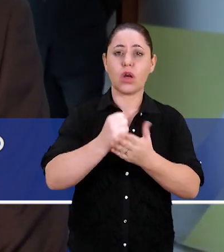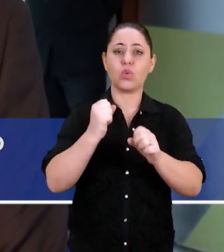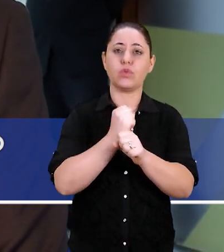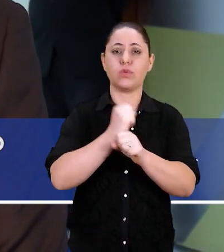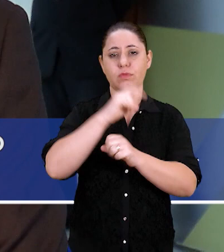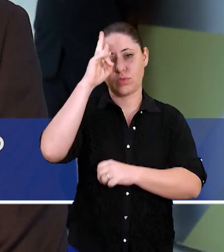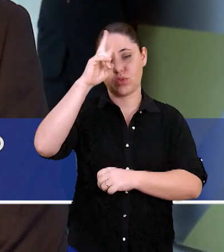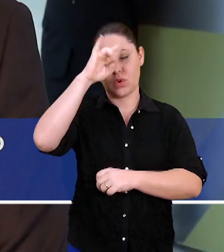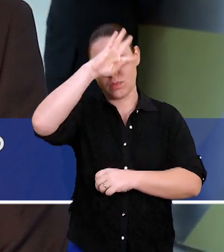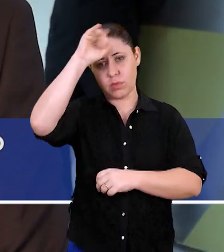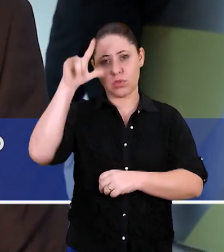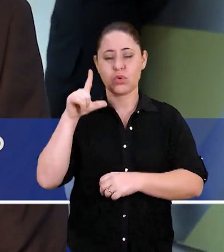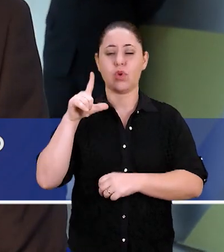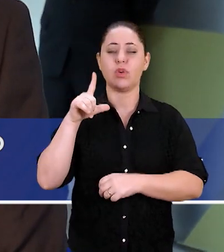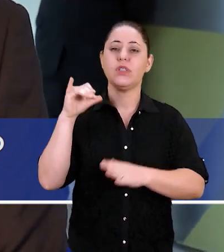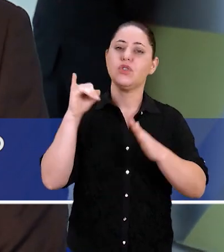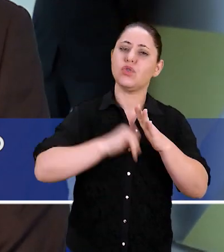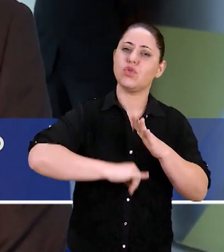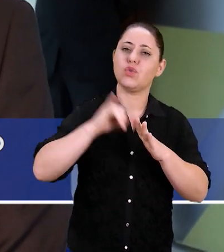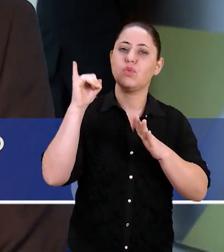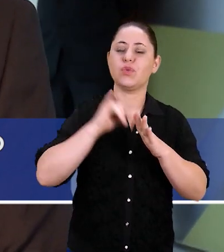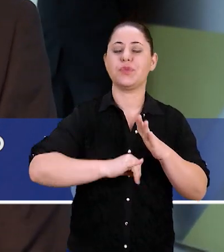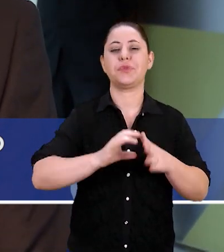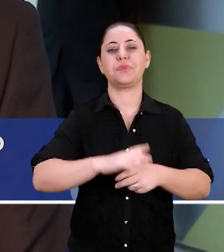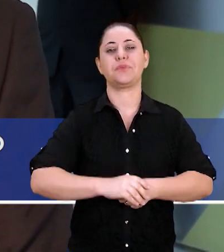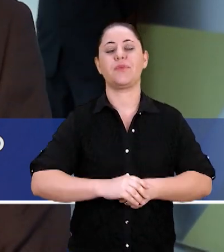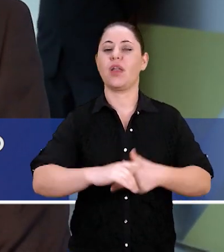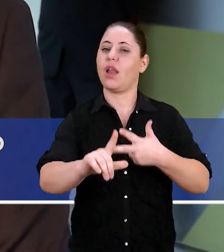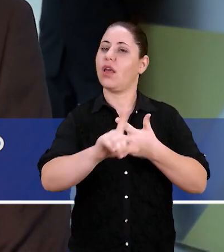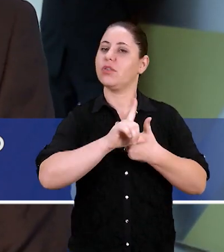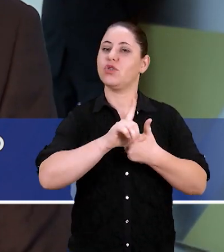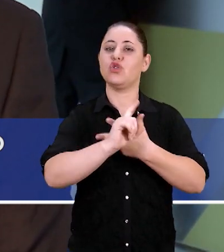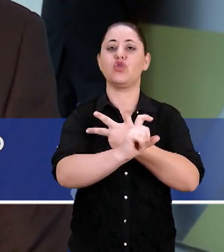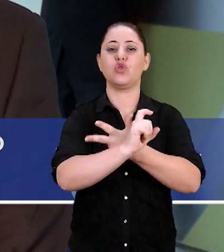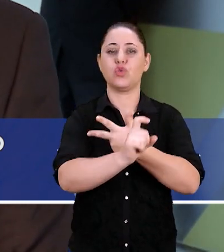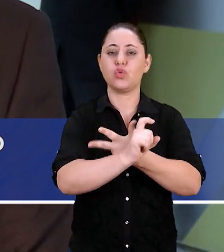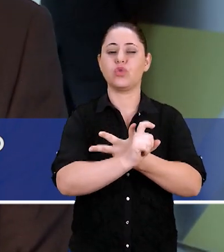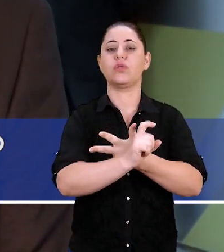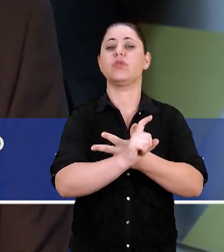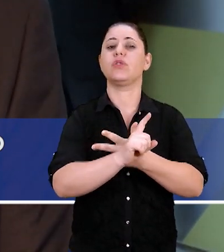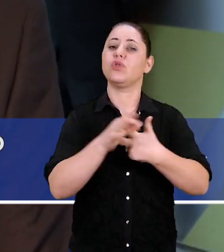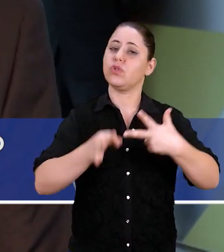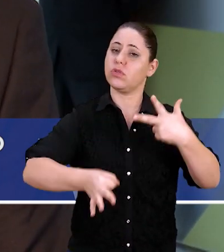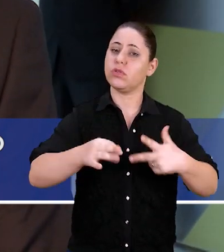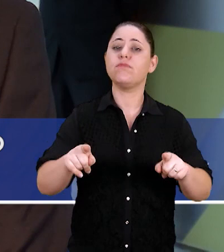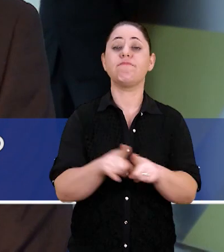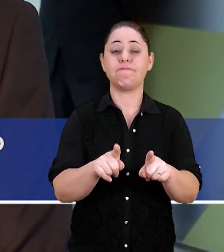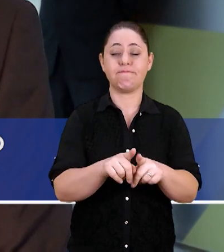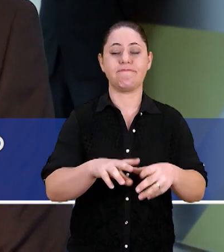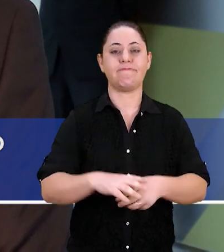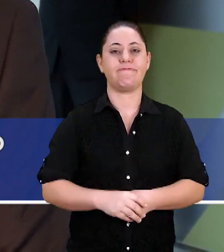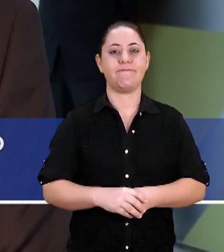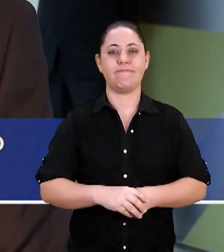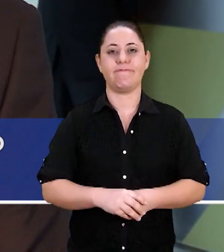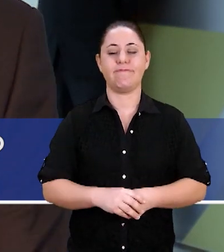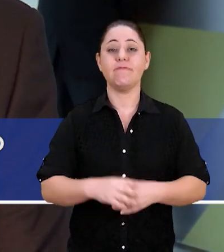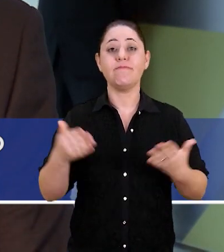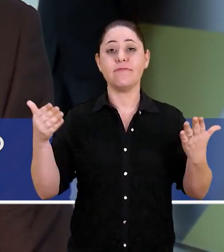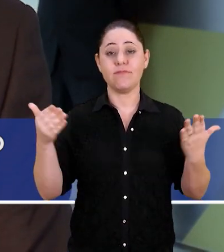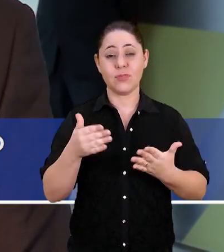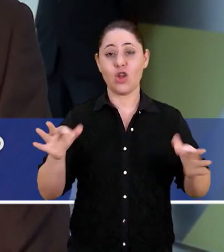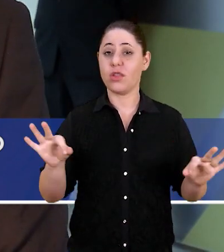Sul através das instituições do Legislativo, Executivo e também do Judiciário.